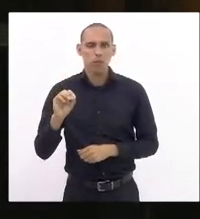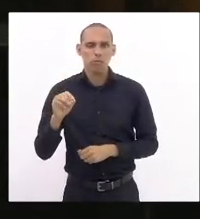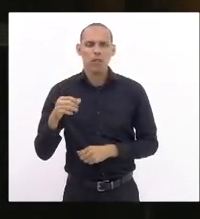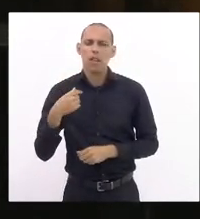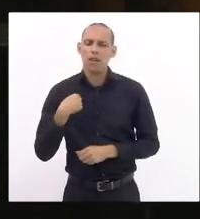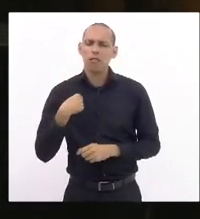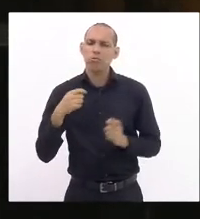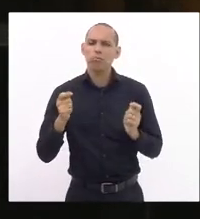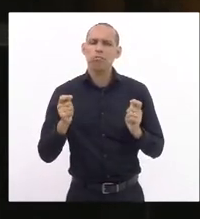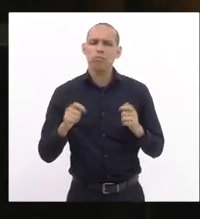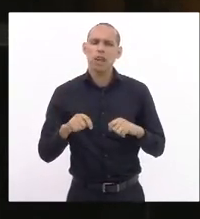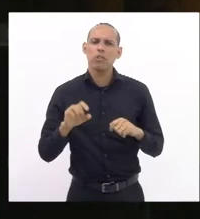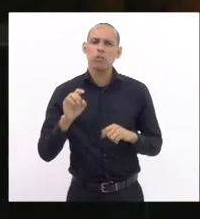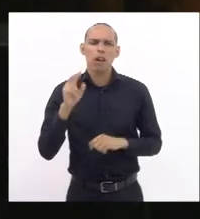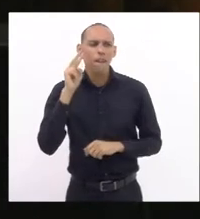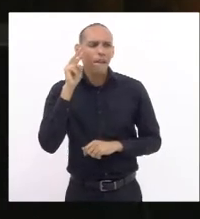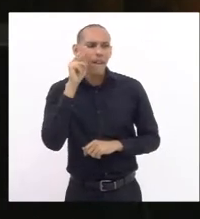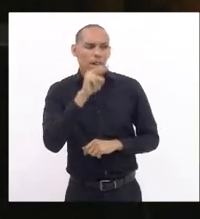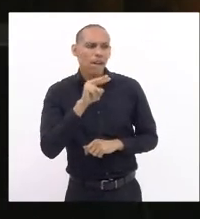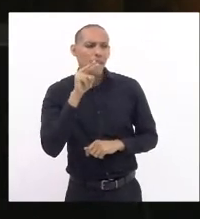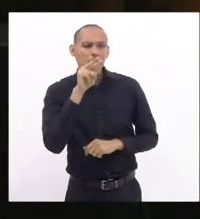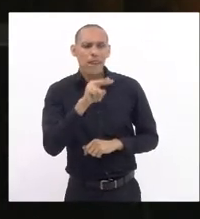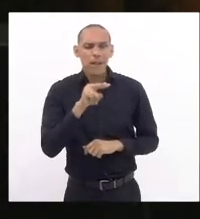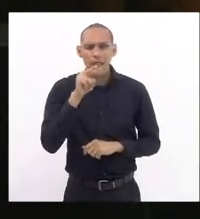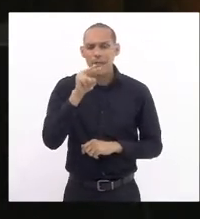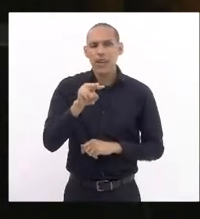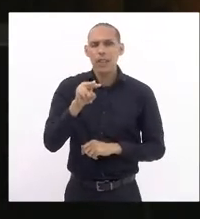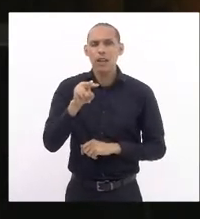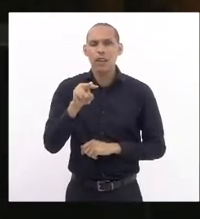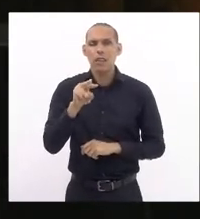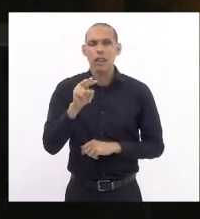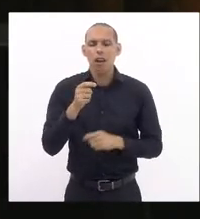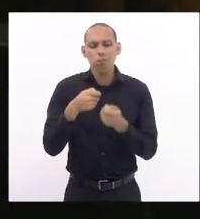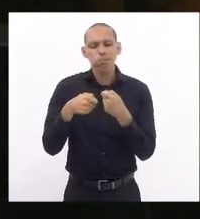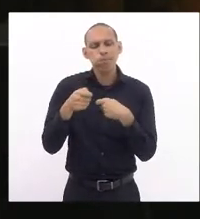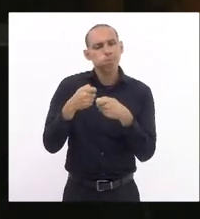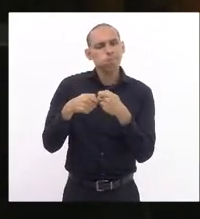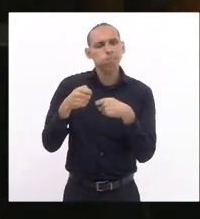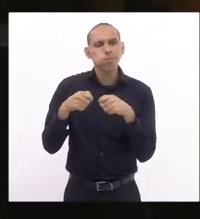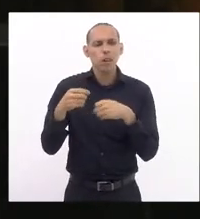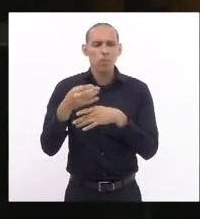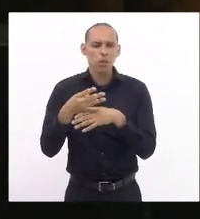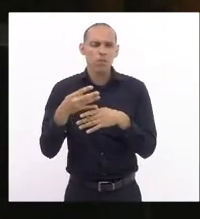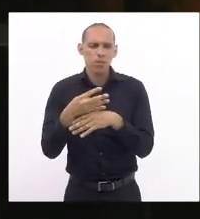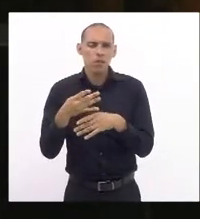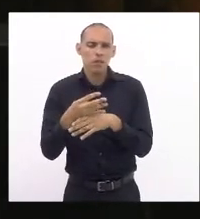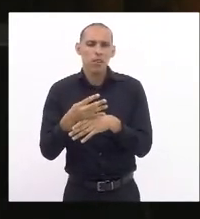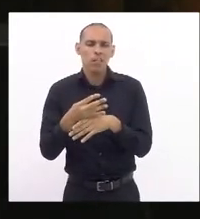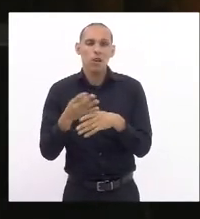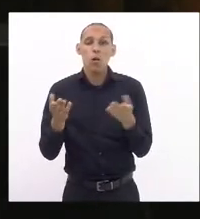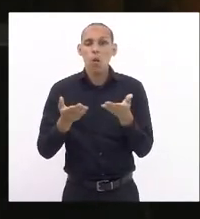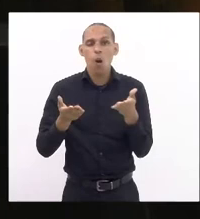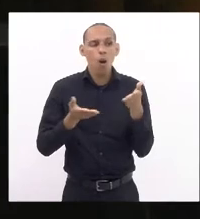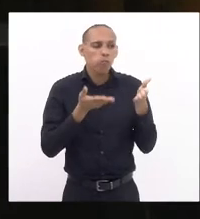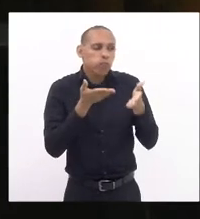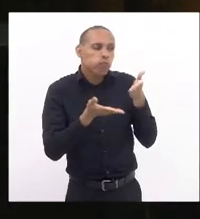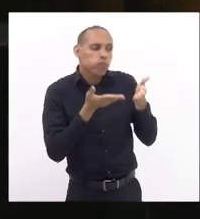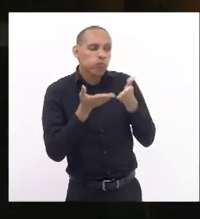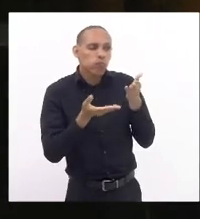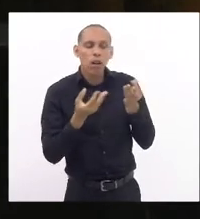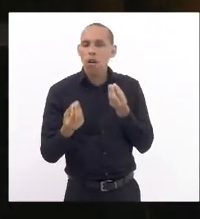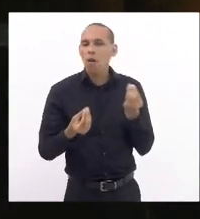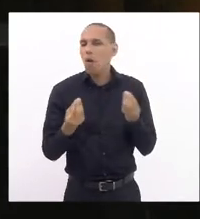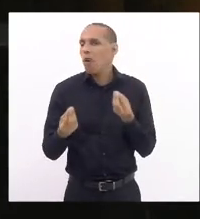só visualizar de que maneira a administração municipal está lidando com a